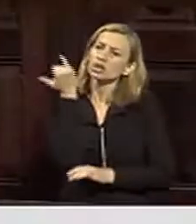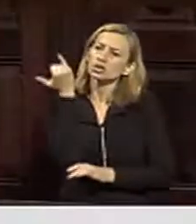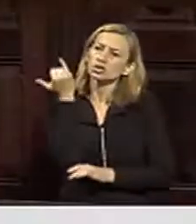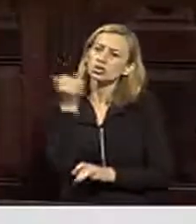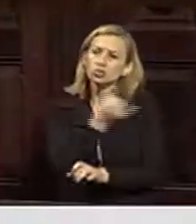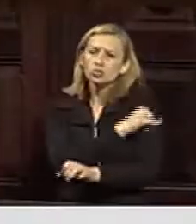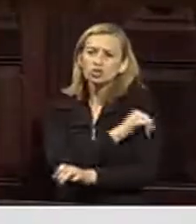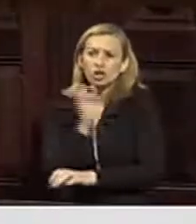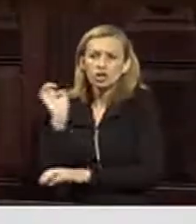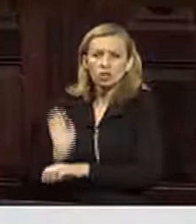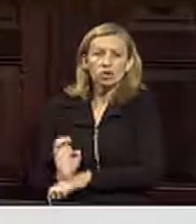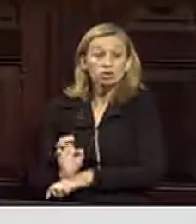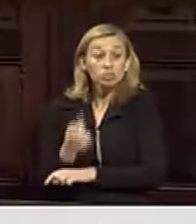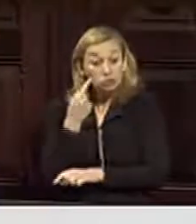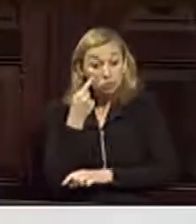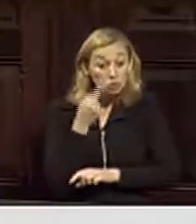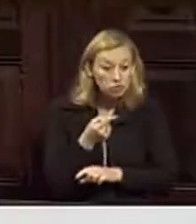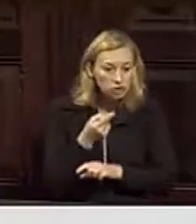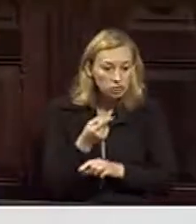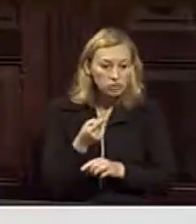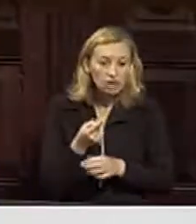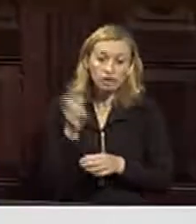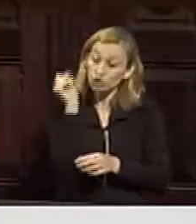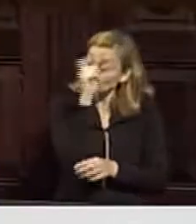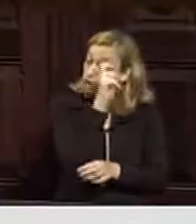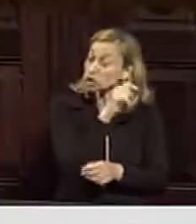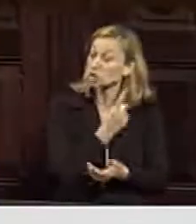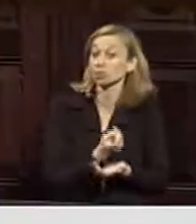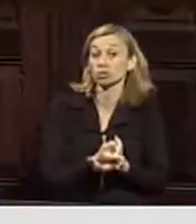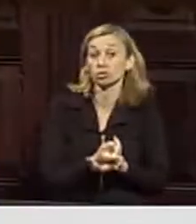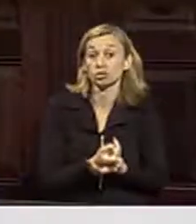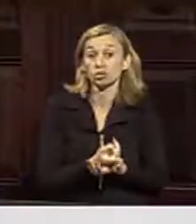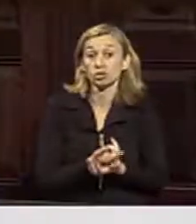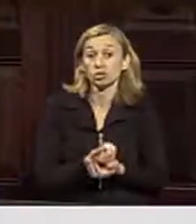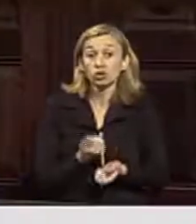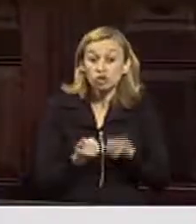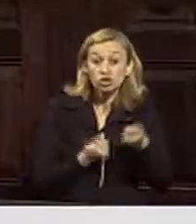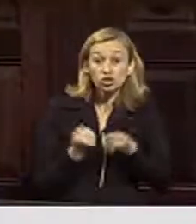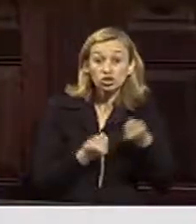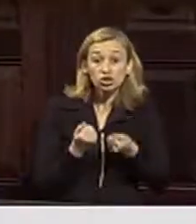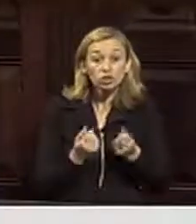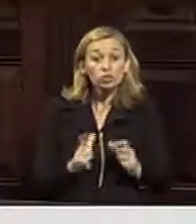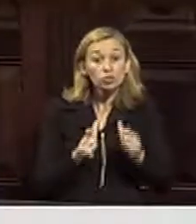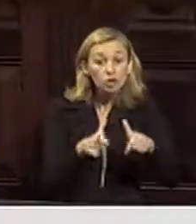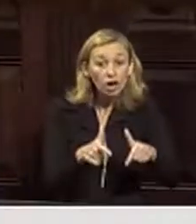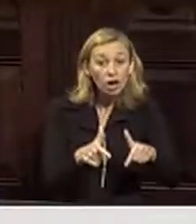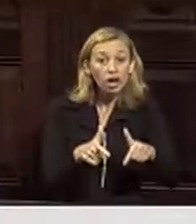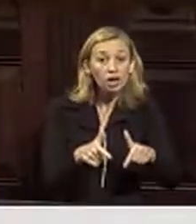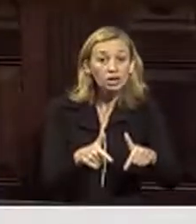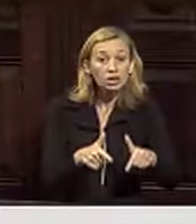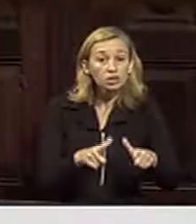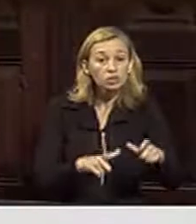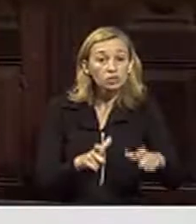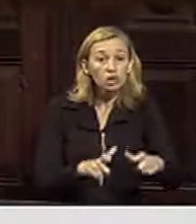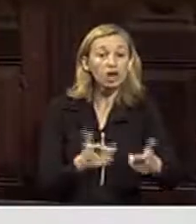está chegando a uma situação, e Vossa Excelência sabe disso, quase de ser uma estrada